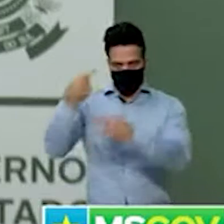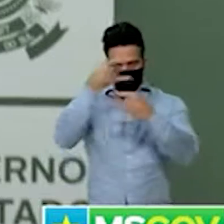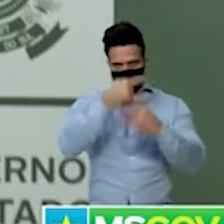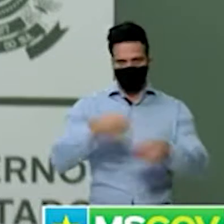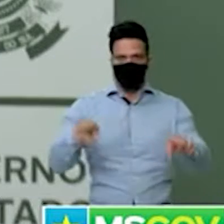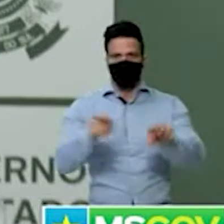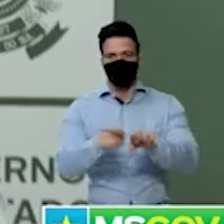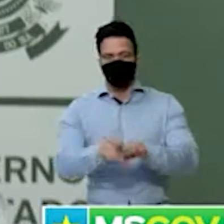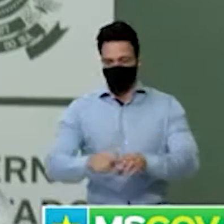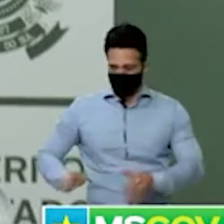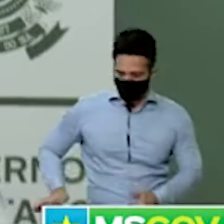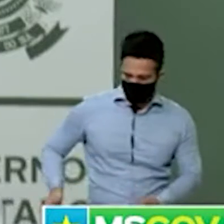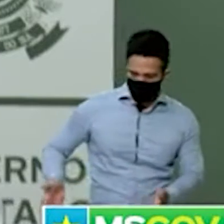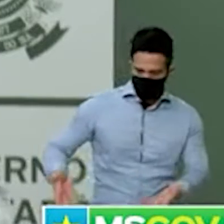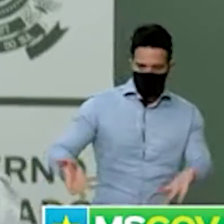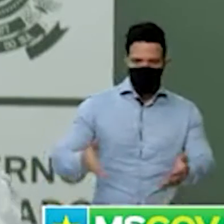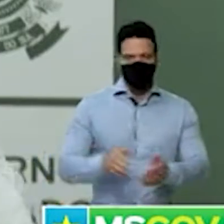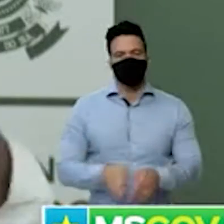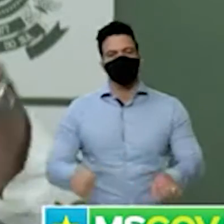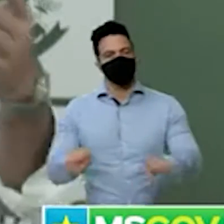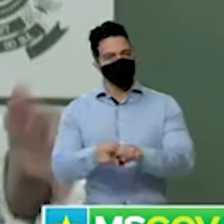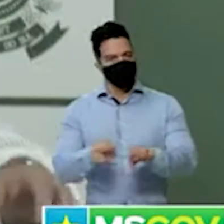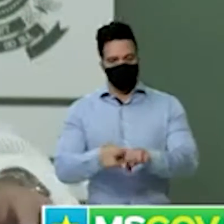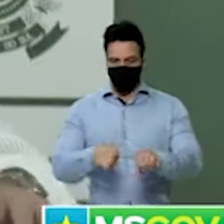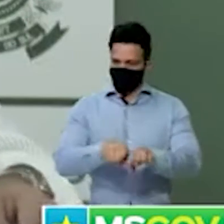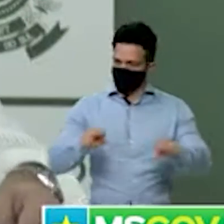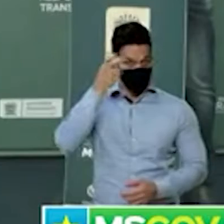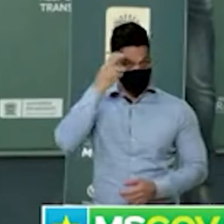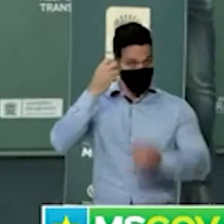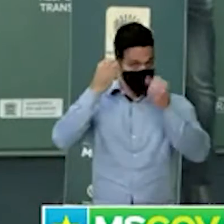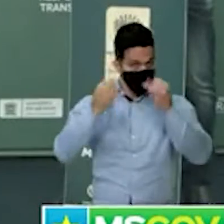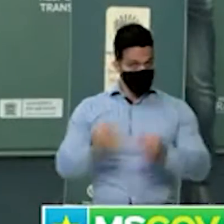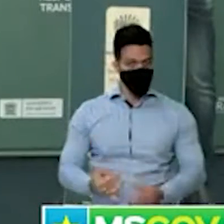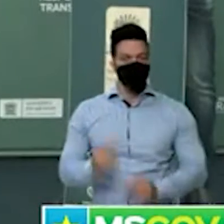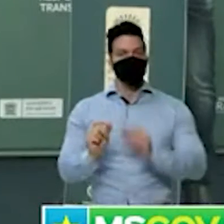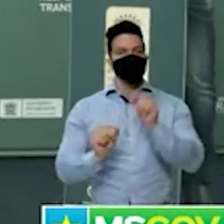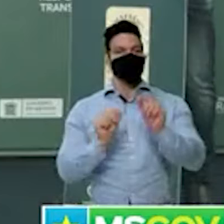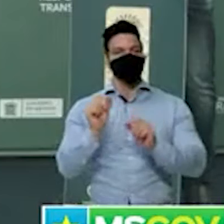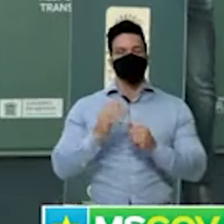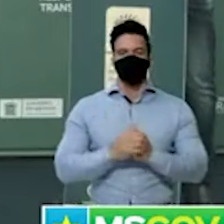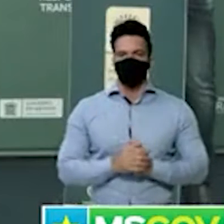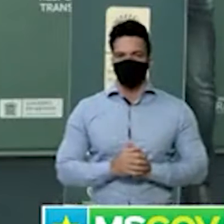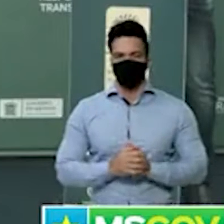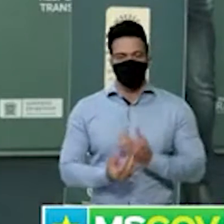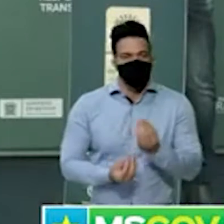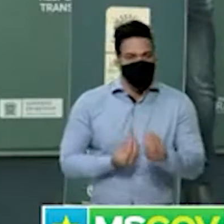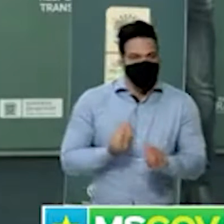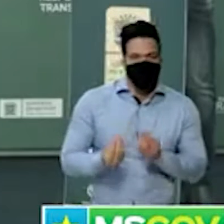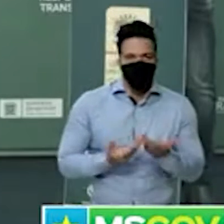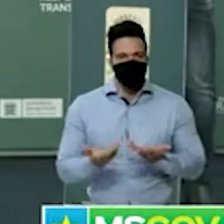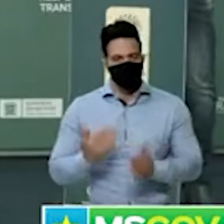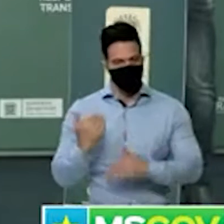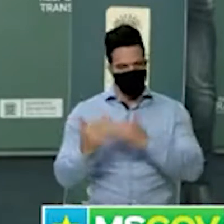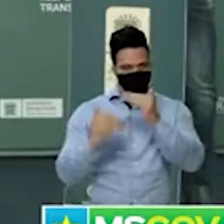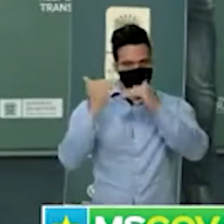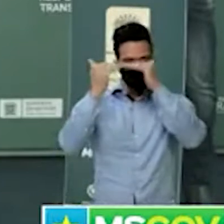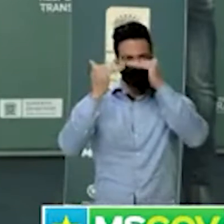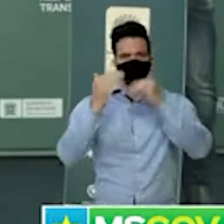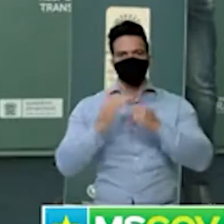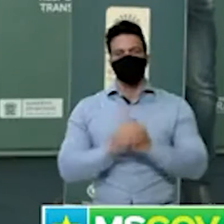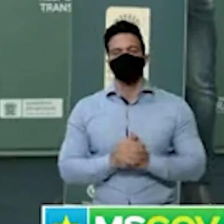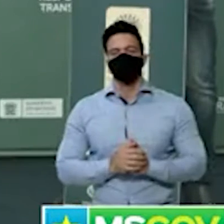e o secretário Eduardo Riedel começou a coletiva com a informação e782 artistas já